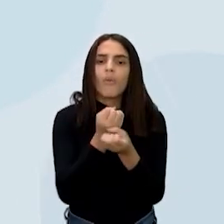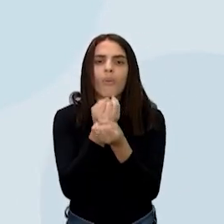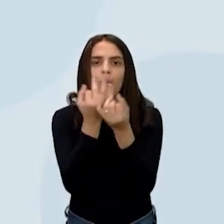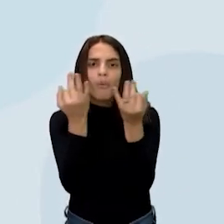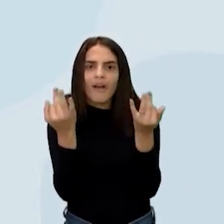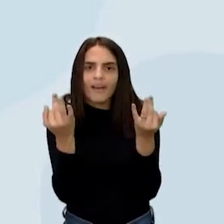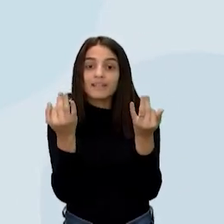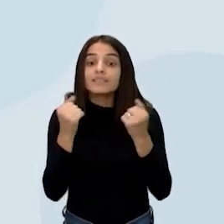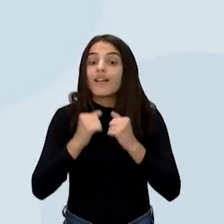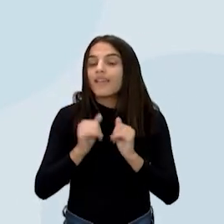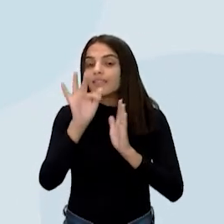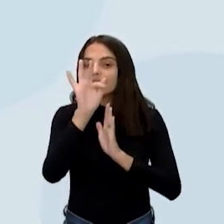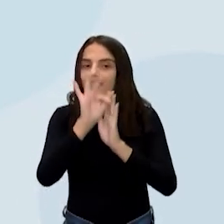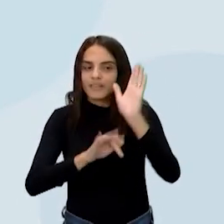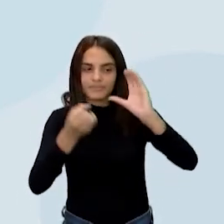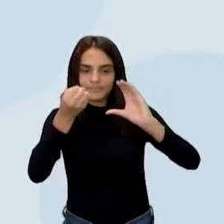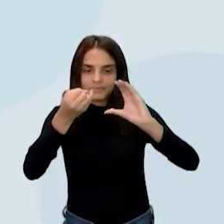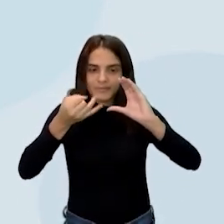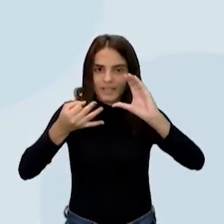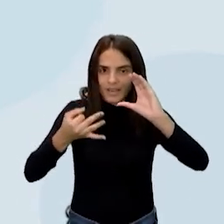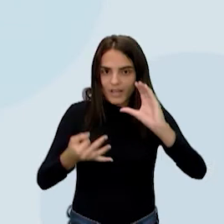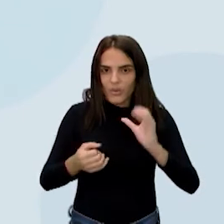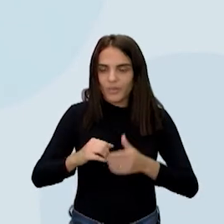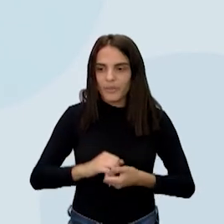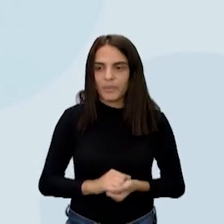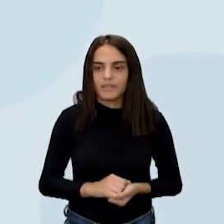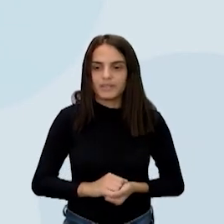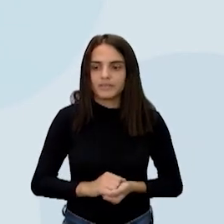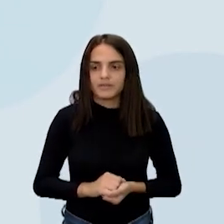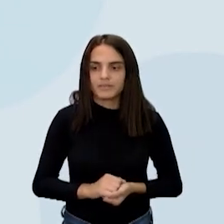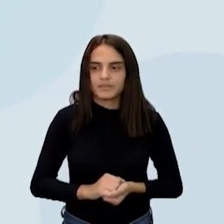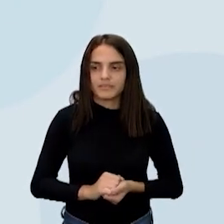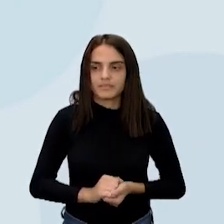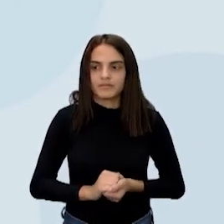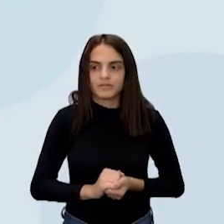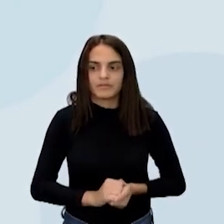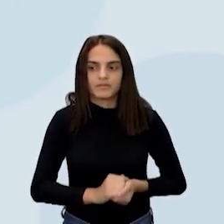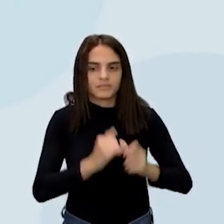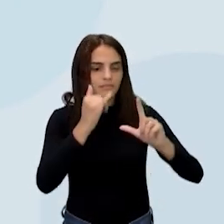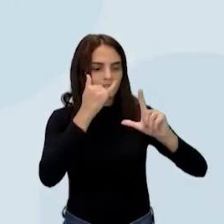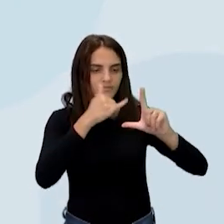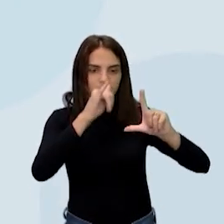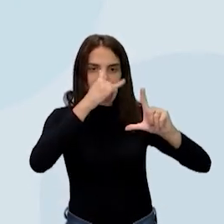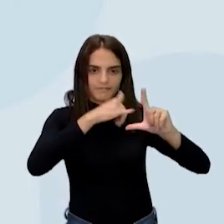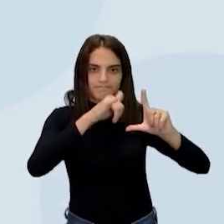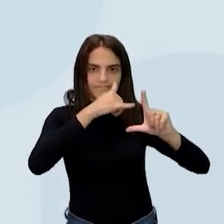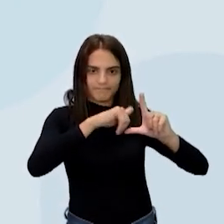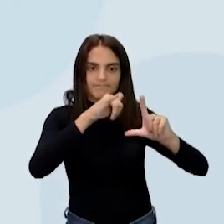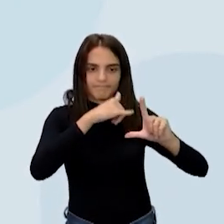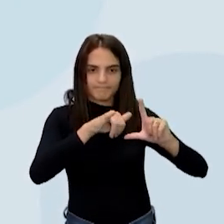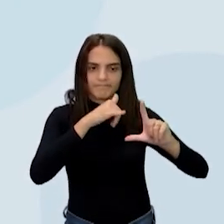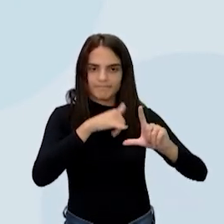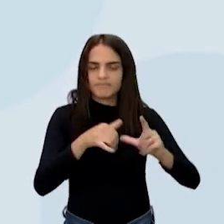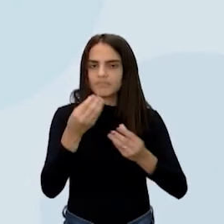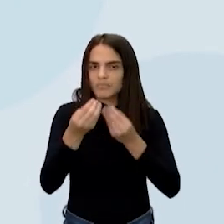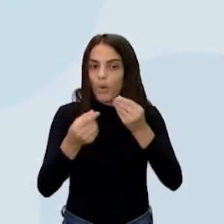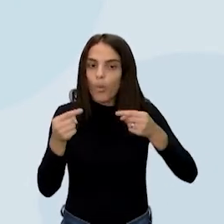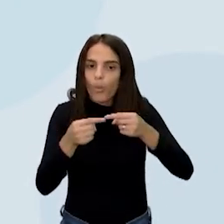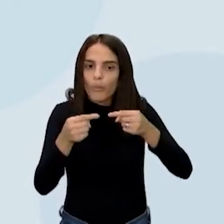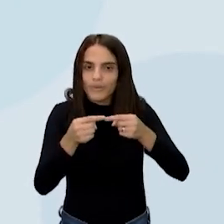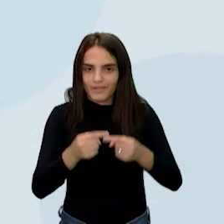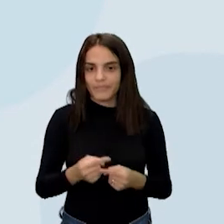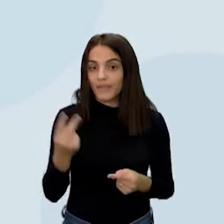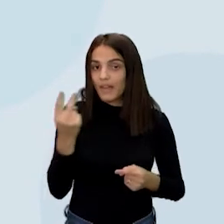possui características de propaganda. Então temos a primeira imagem e temos a segunda imagem,